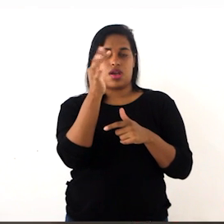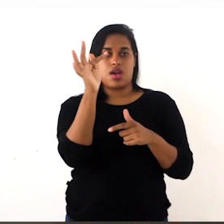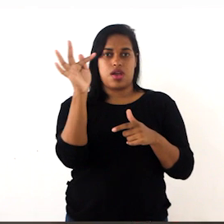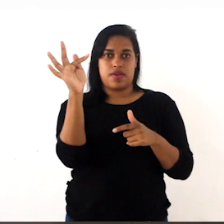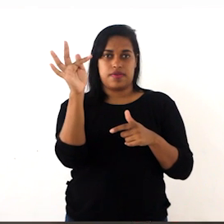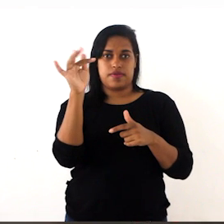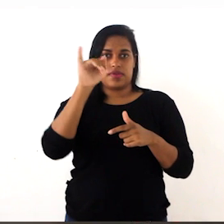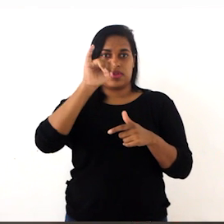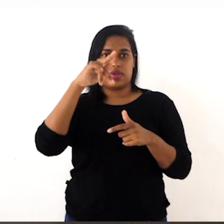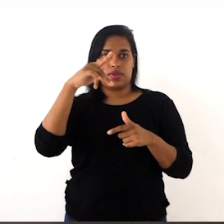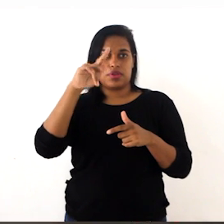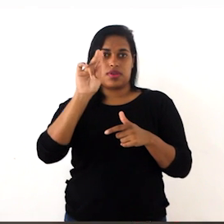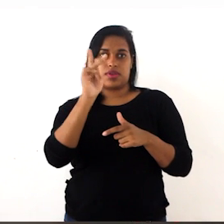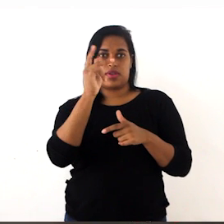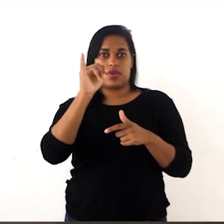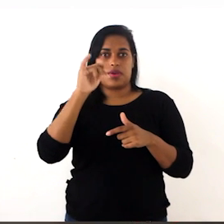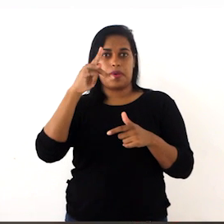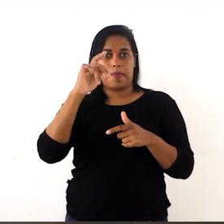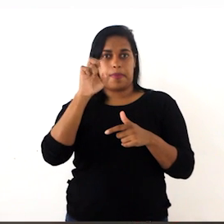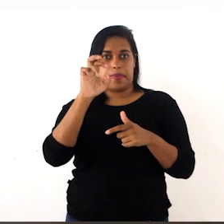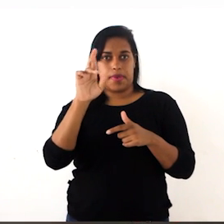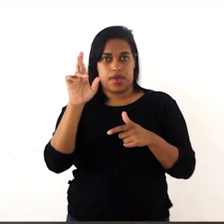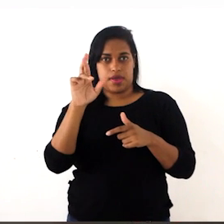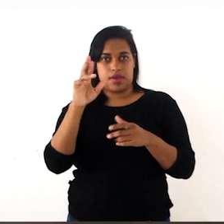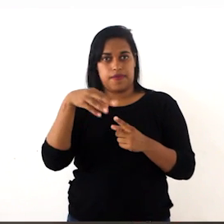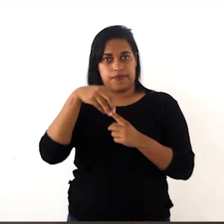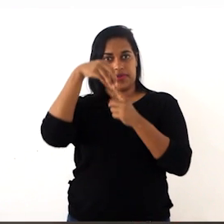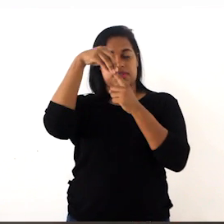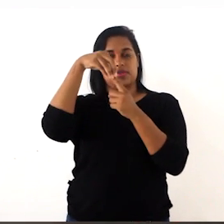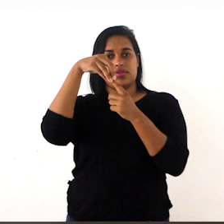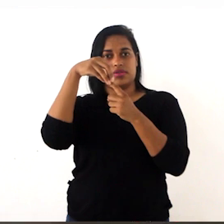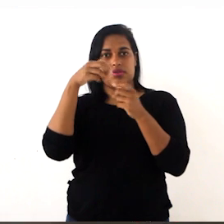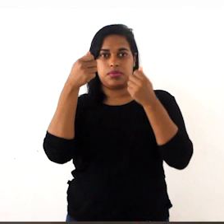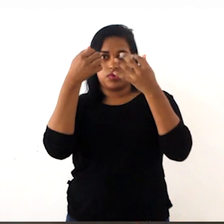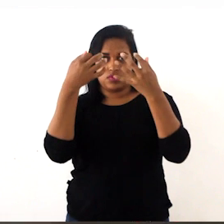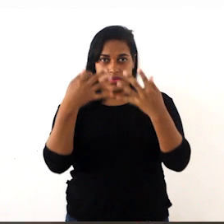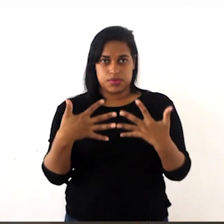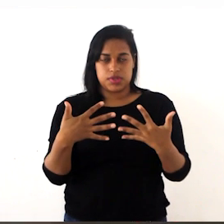hyperreference, e na referência, ou seja, para onde vai